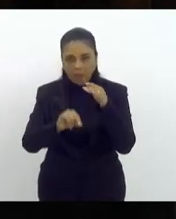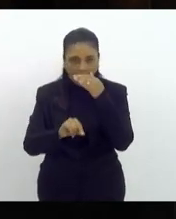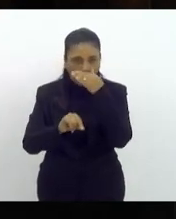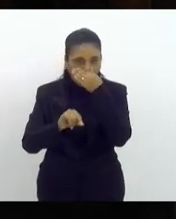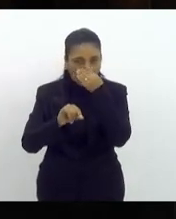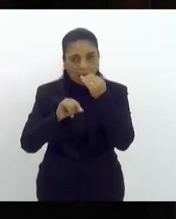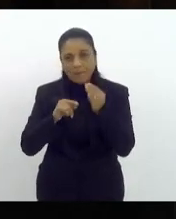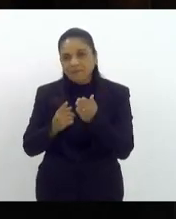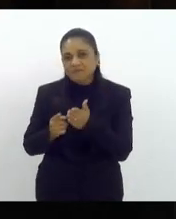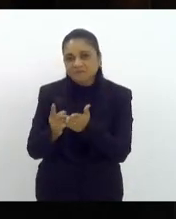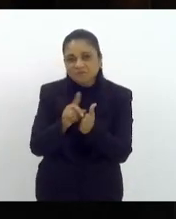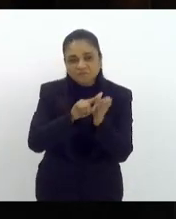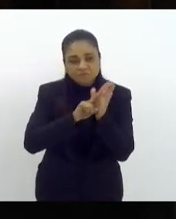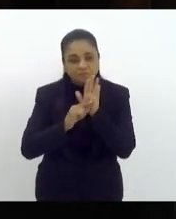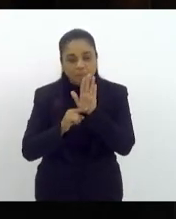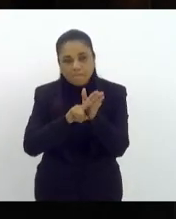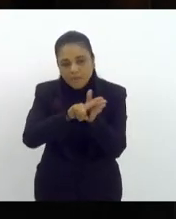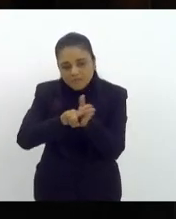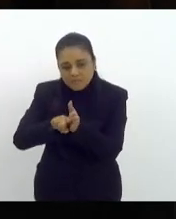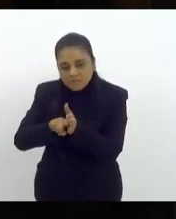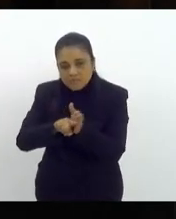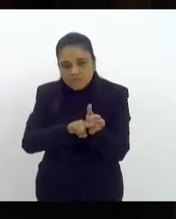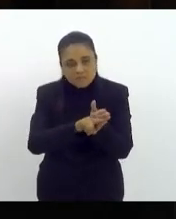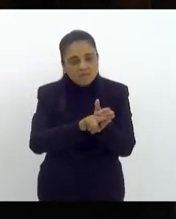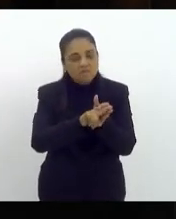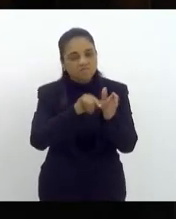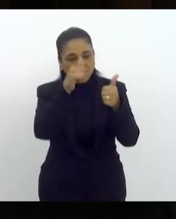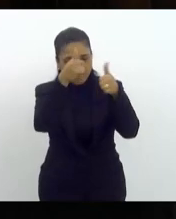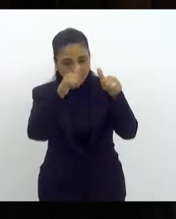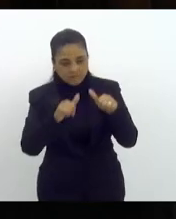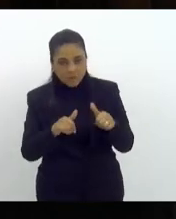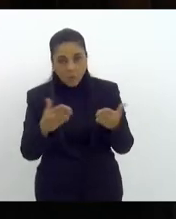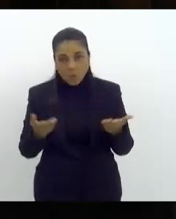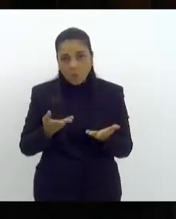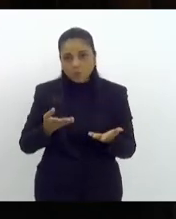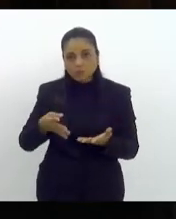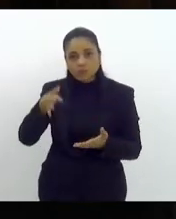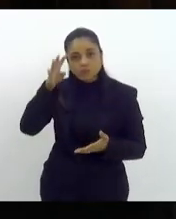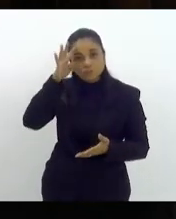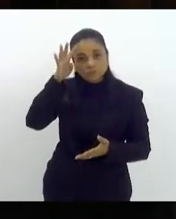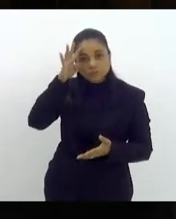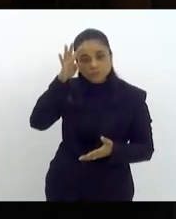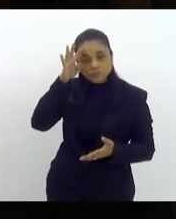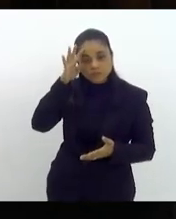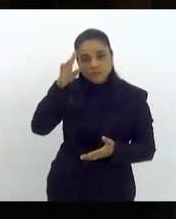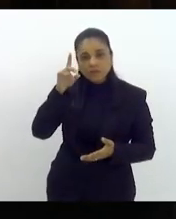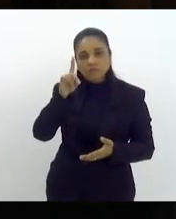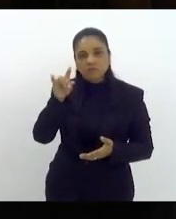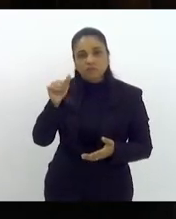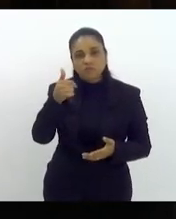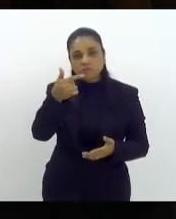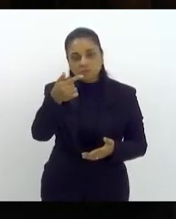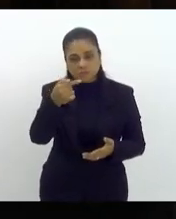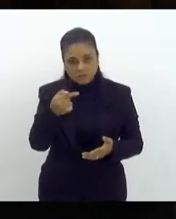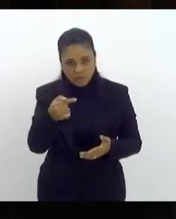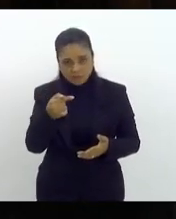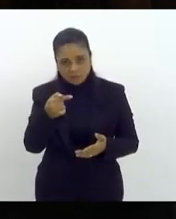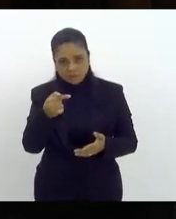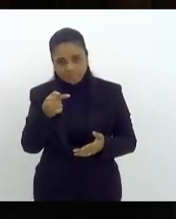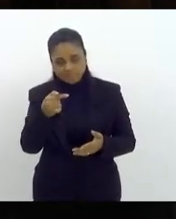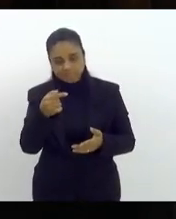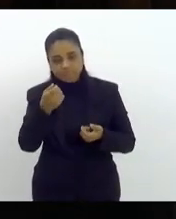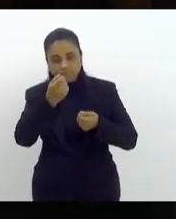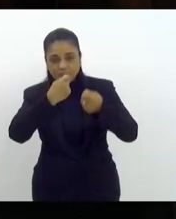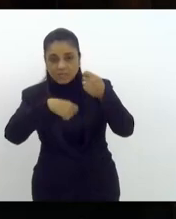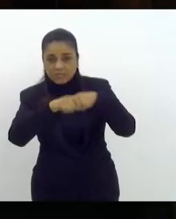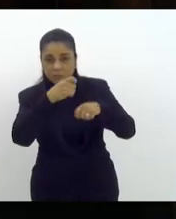Industrial divulgada nesta quarta-feira dia 17 pela Confederação Nacional da Indústria nós temos o